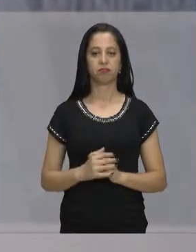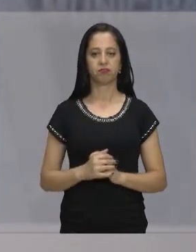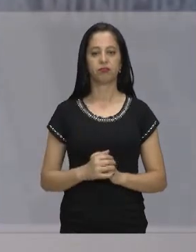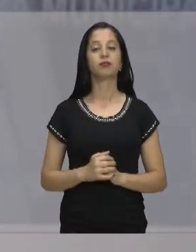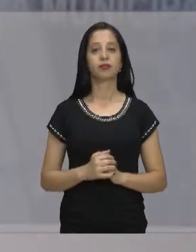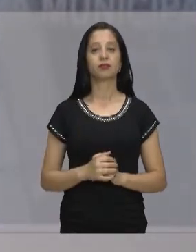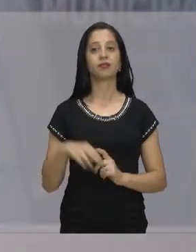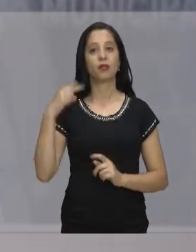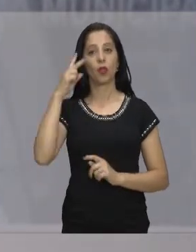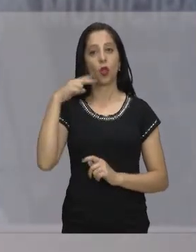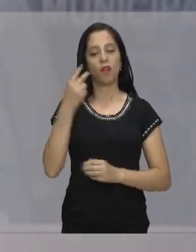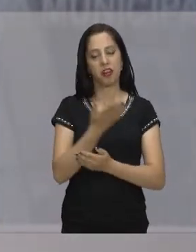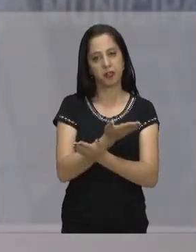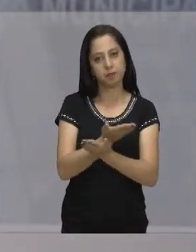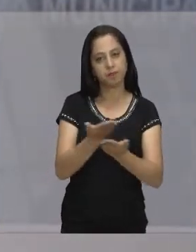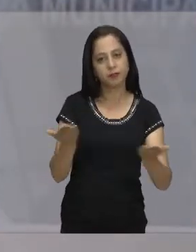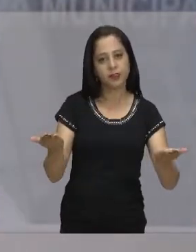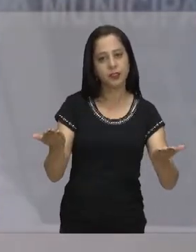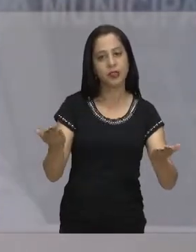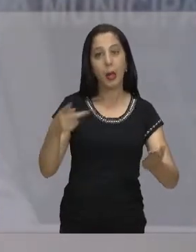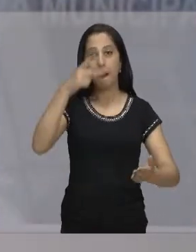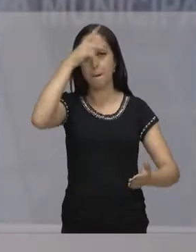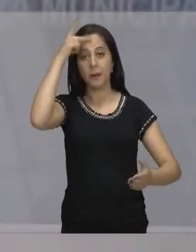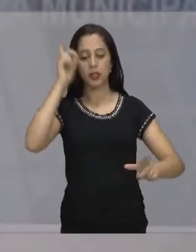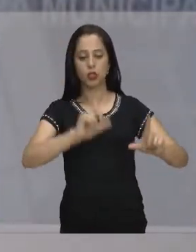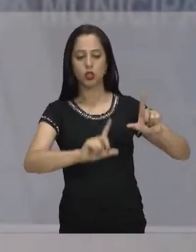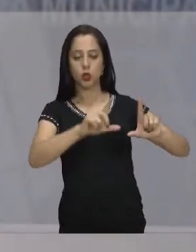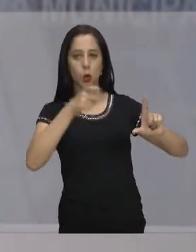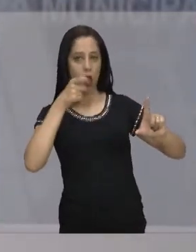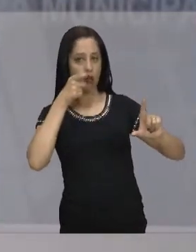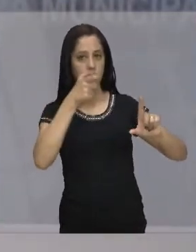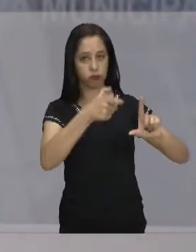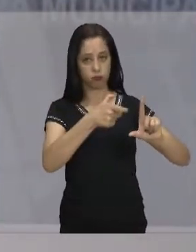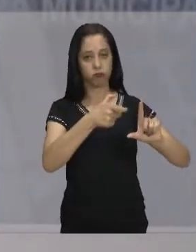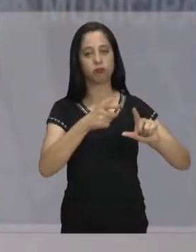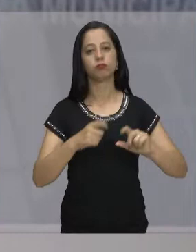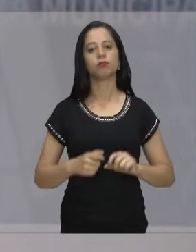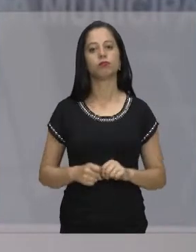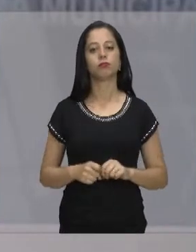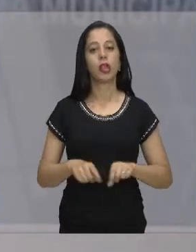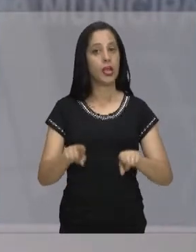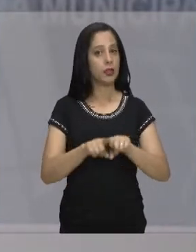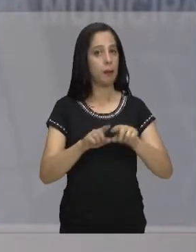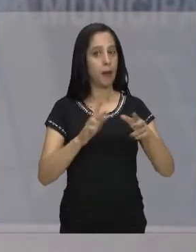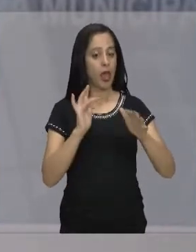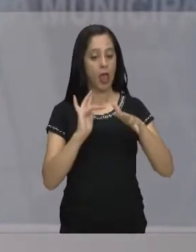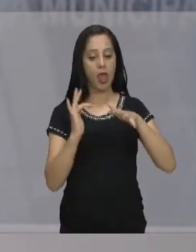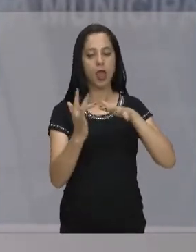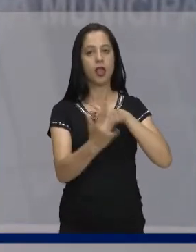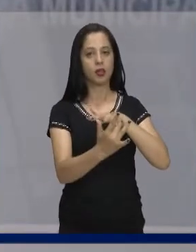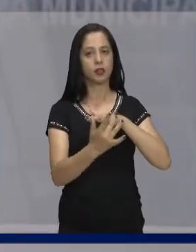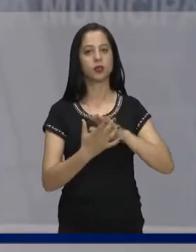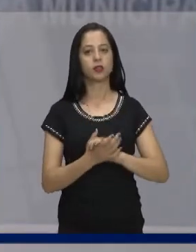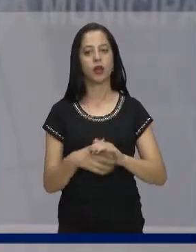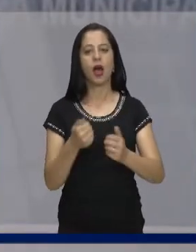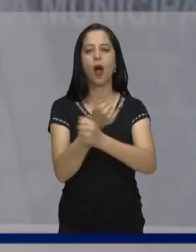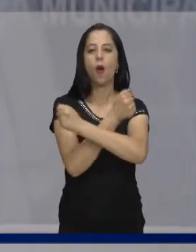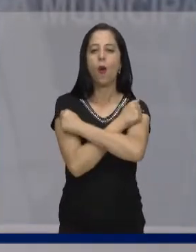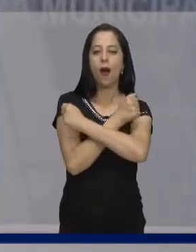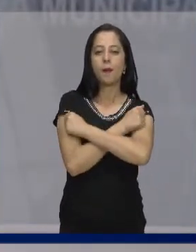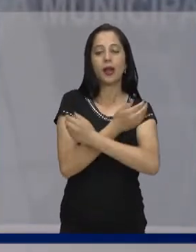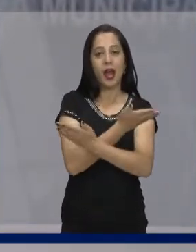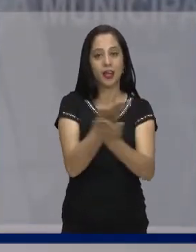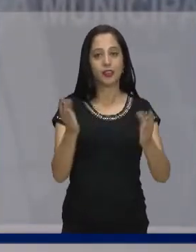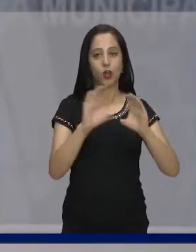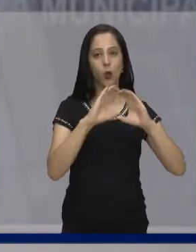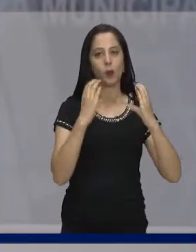Senhores vereadores, vereadoras, público que nos assiste pela TV Câmaras, redes sociais, um abraço especial à